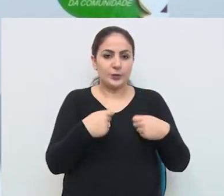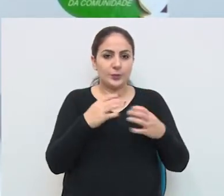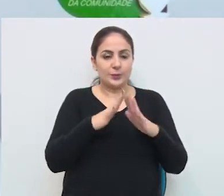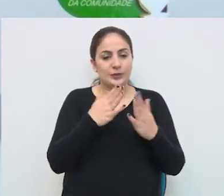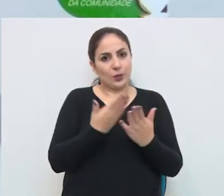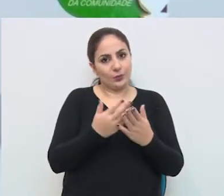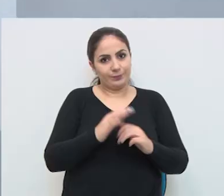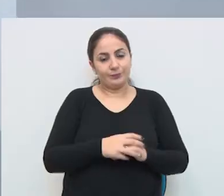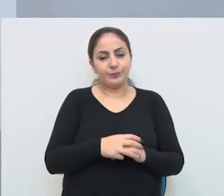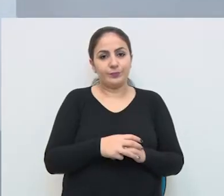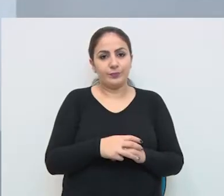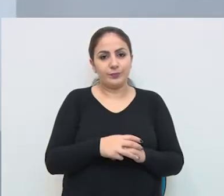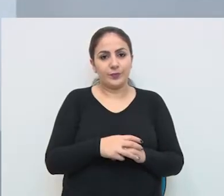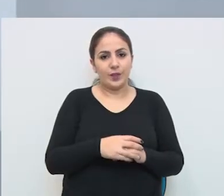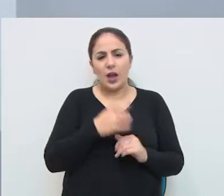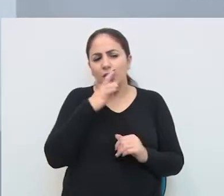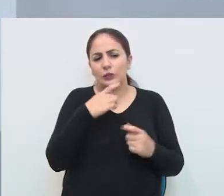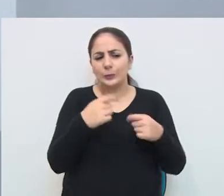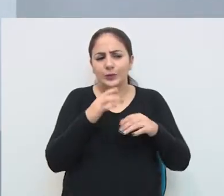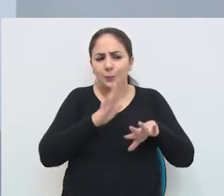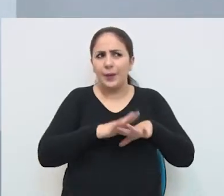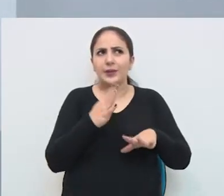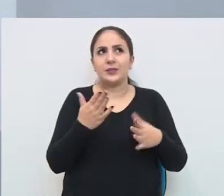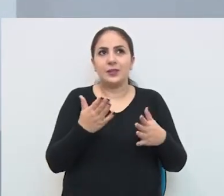gente precisa para a escolinha. Eu acho que tem que ter um pouquinho mais